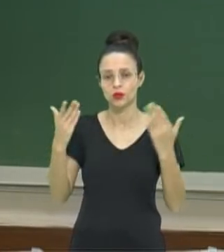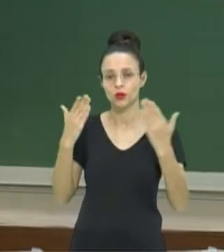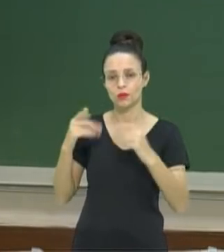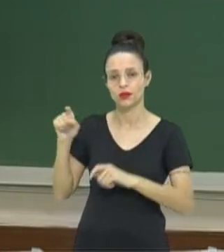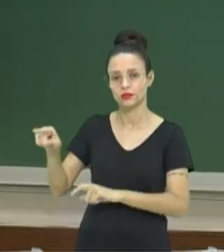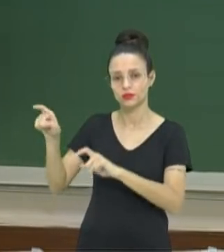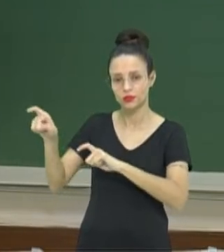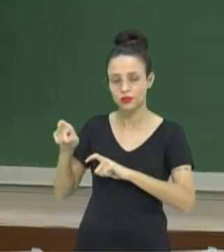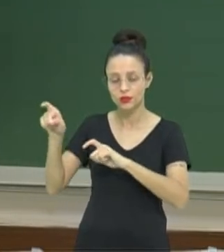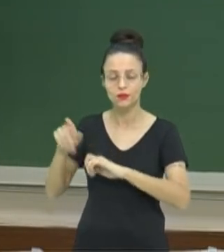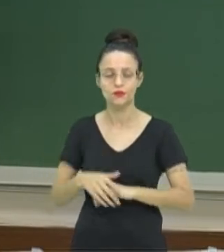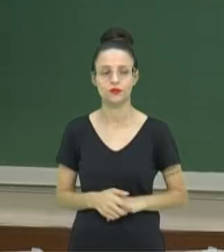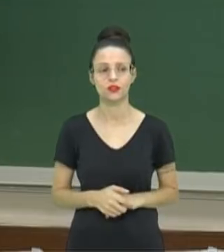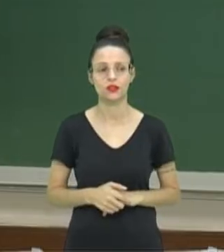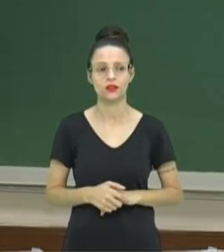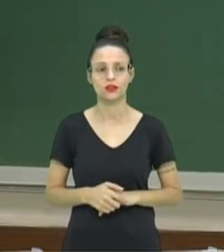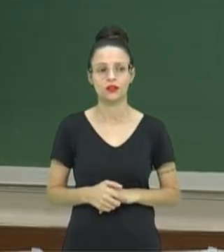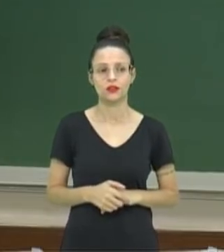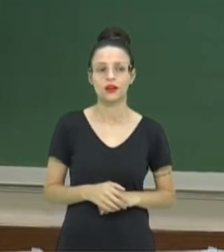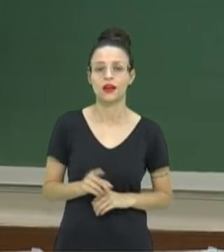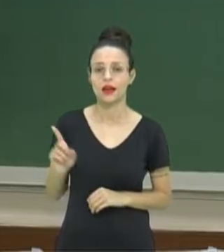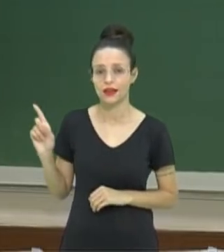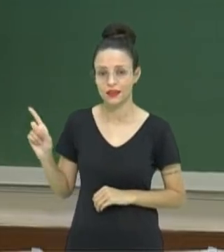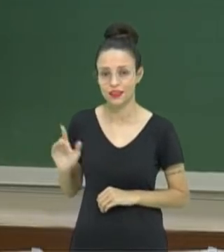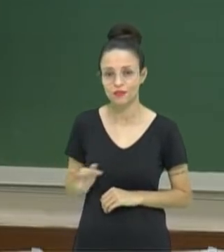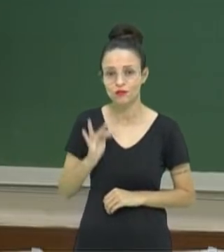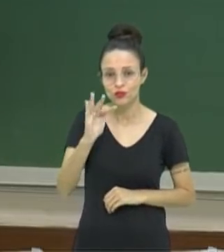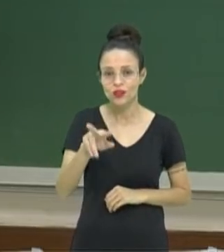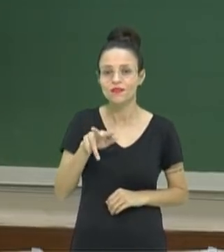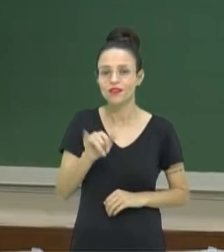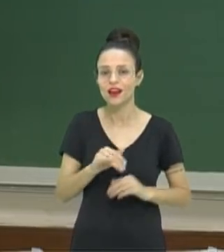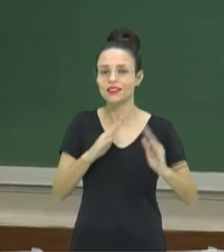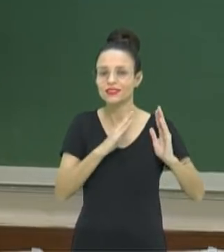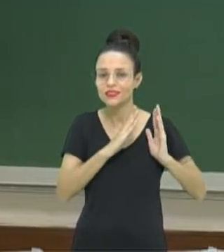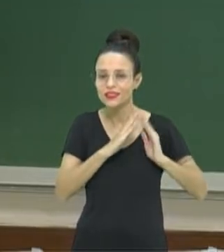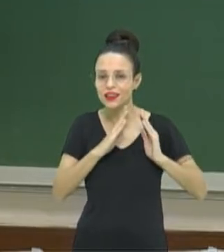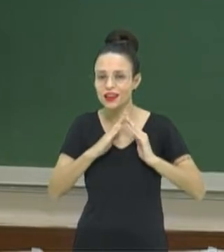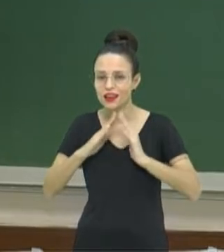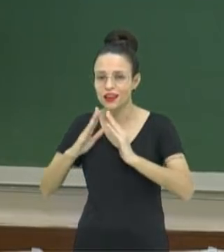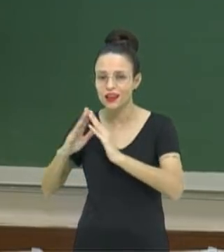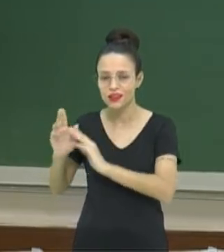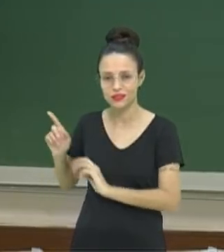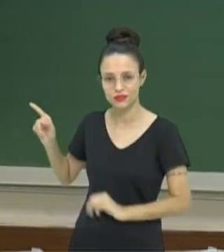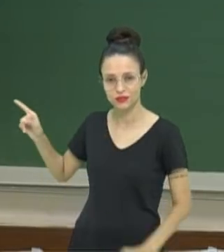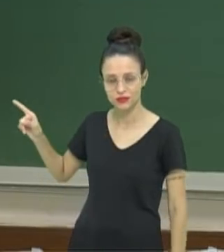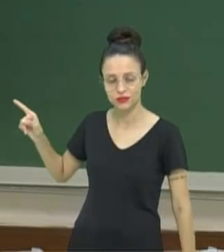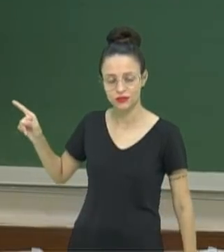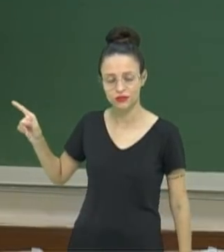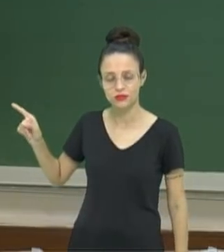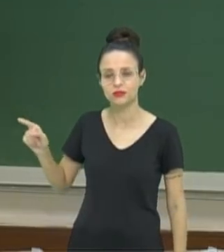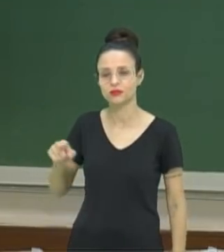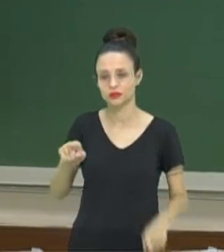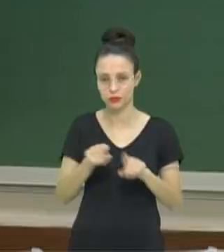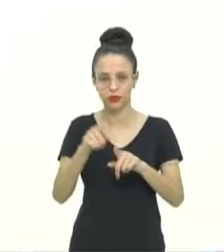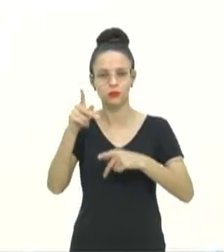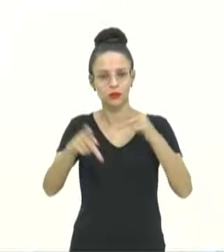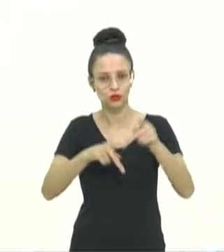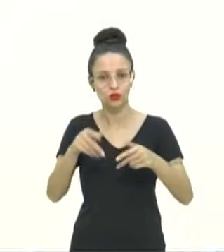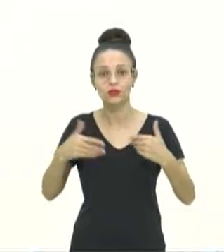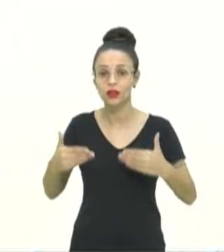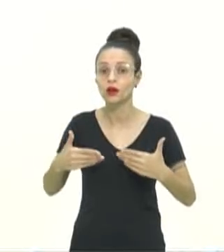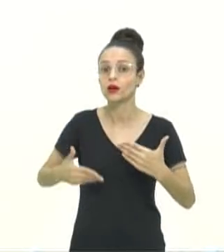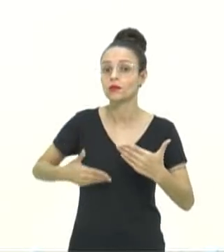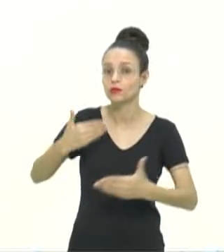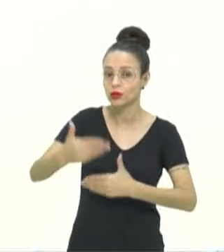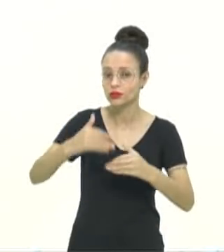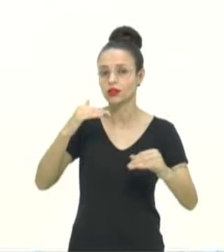população rural. Quando eu penso que aqui vão ter um monte de casas e pessoas ocupando essas casas, eu vou ter aqui um processo